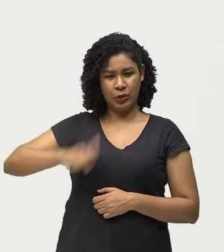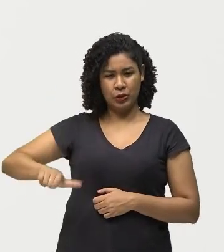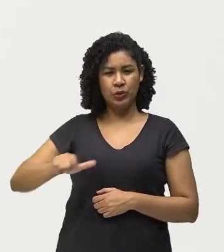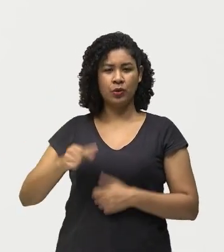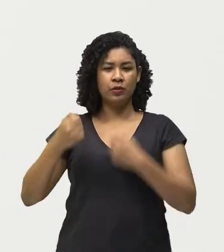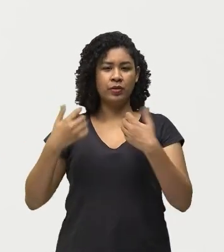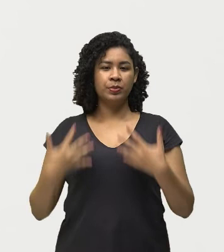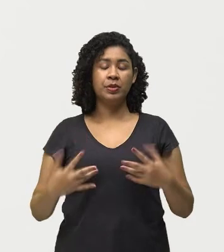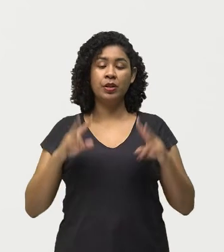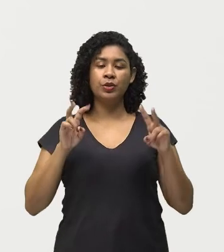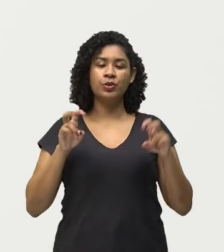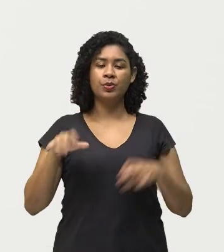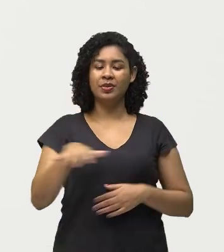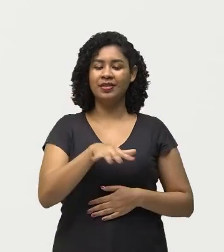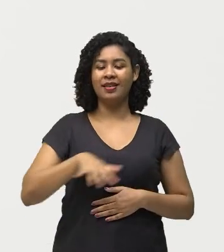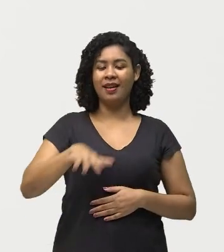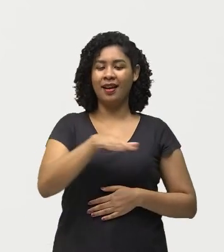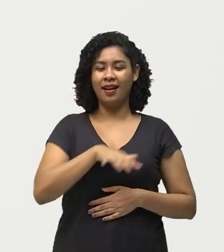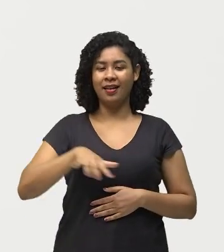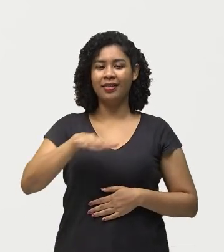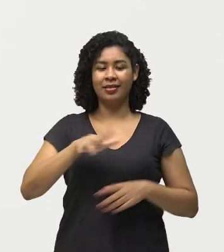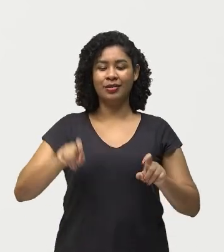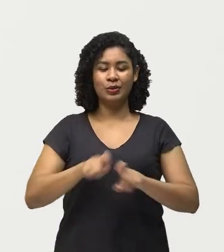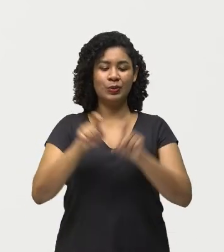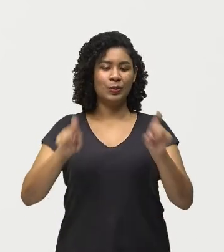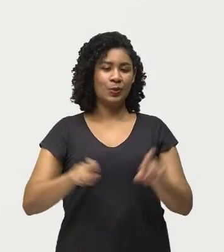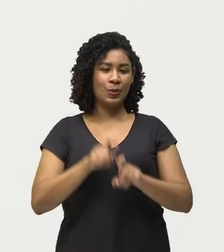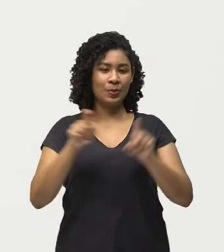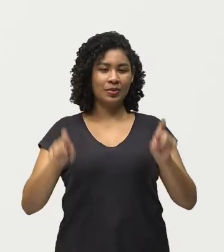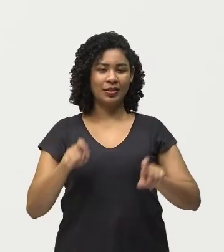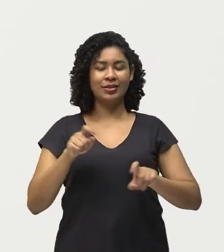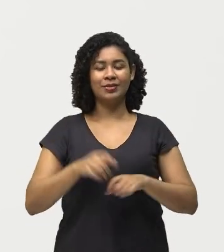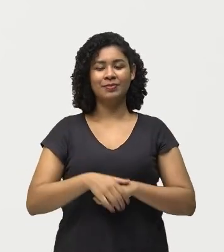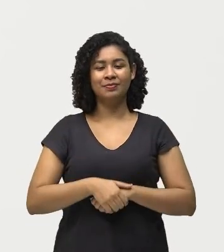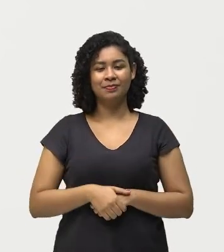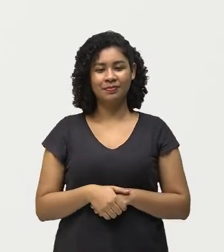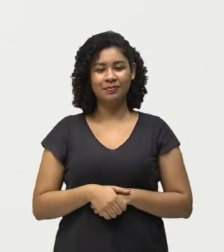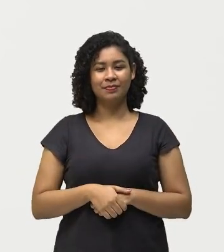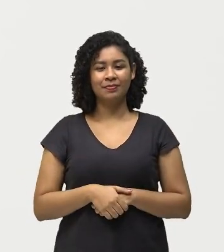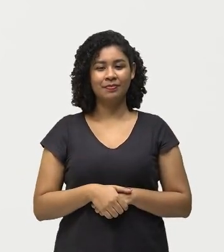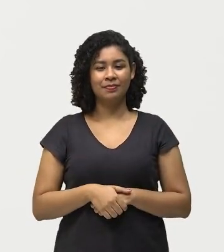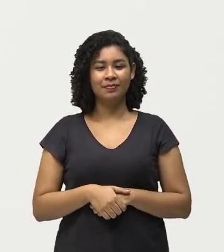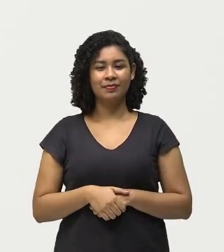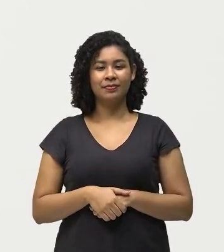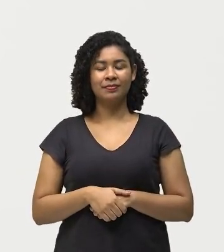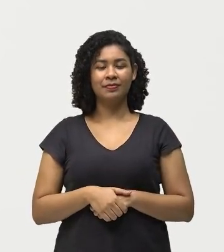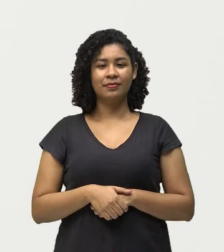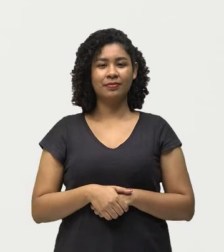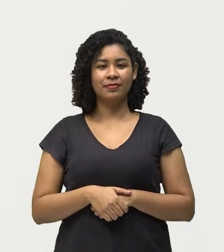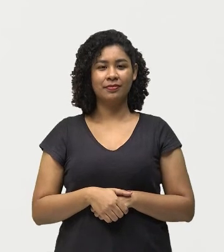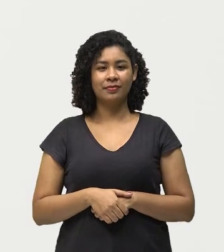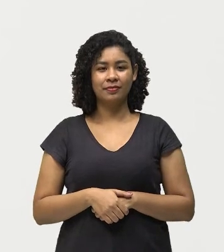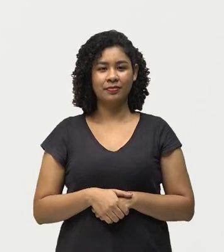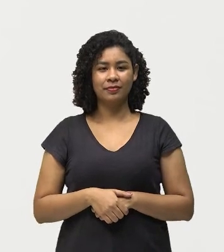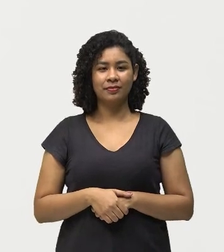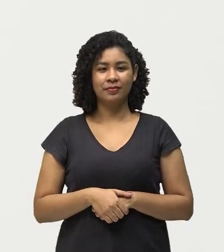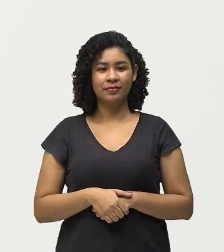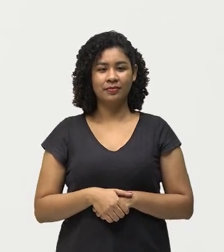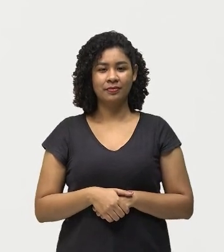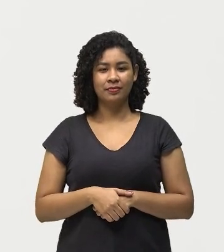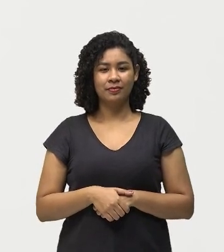essa área, né, de computação, de área de computer science,